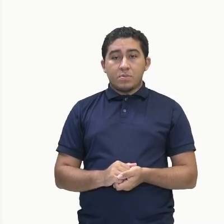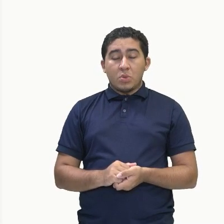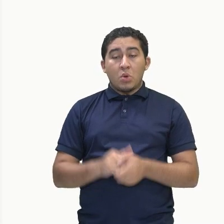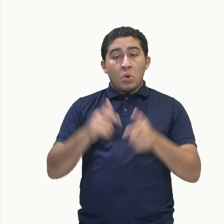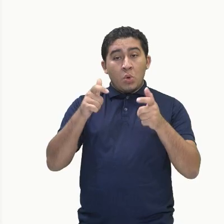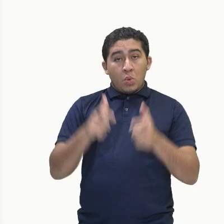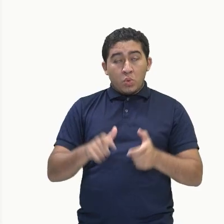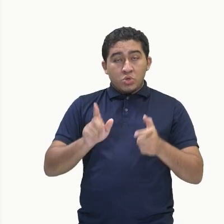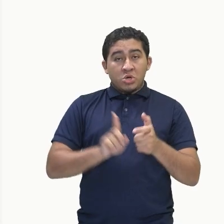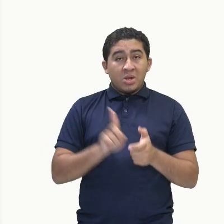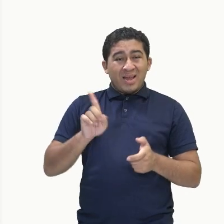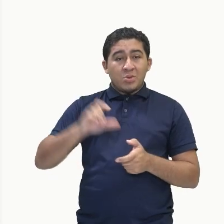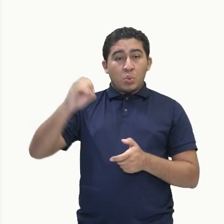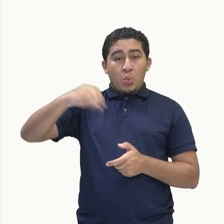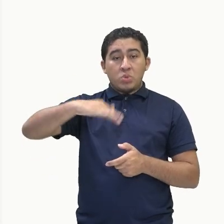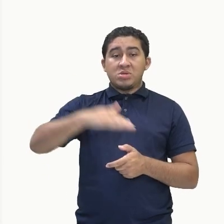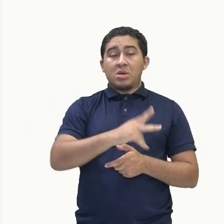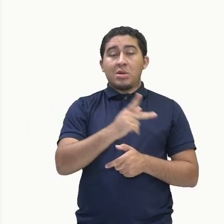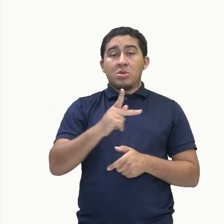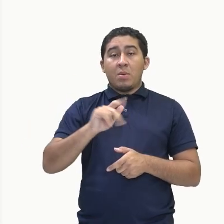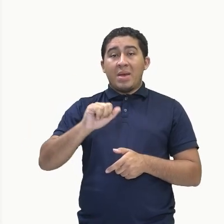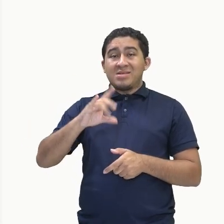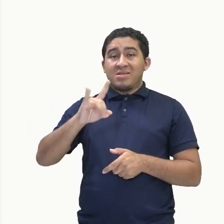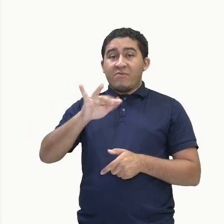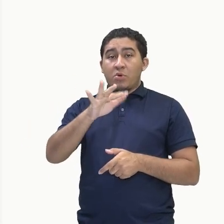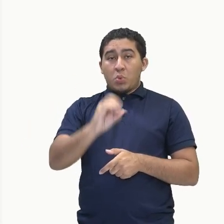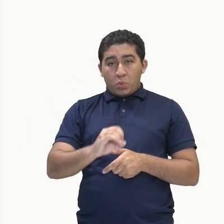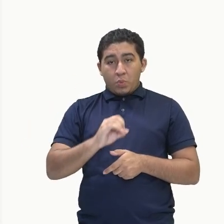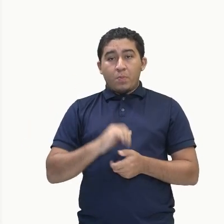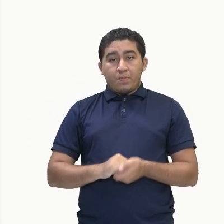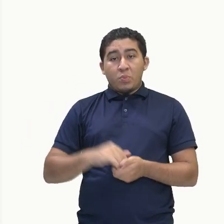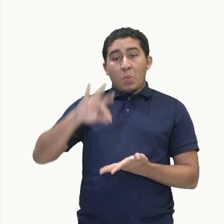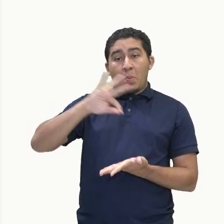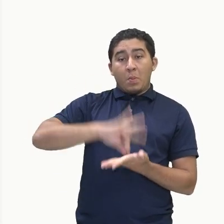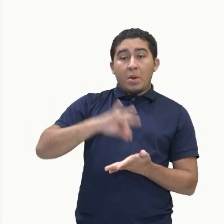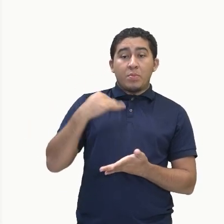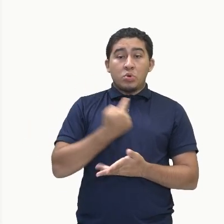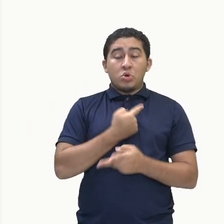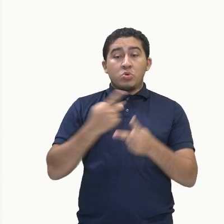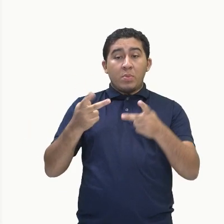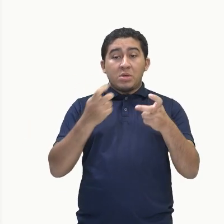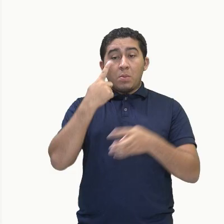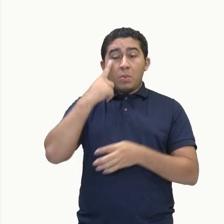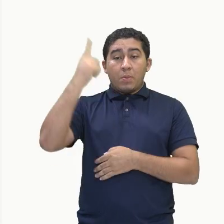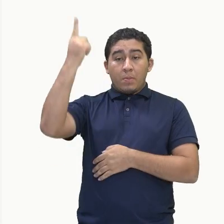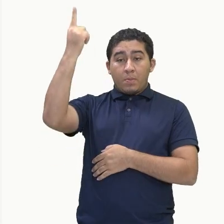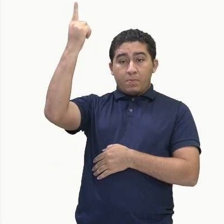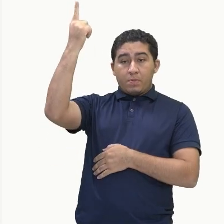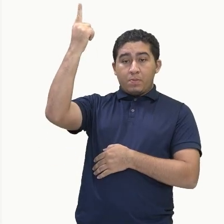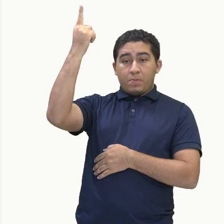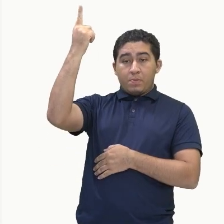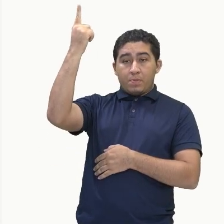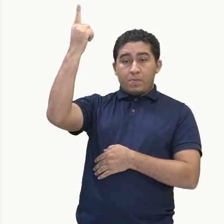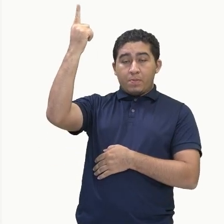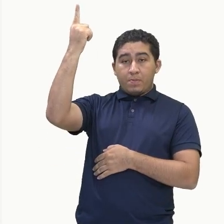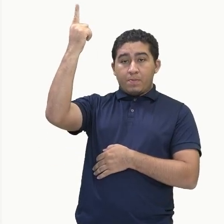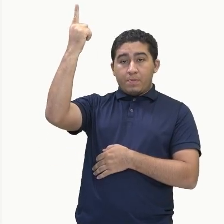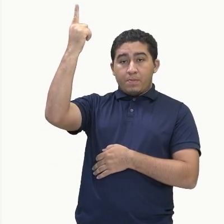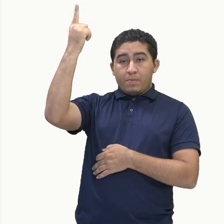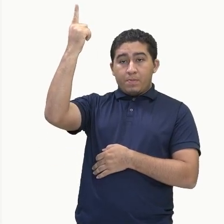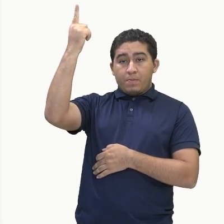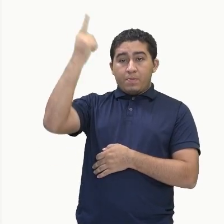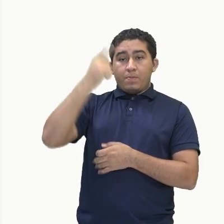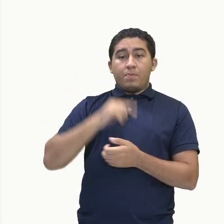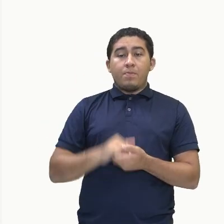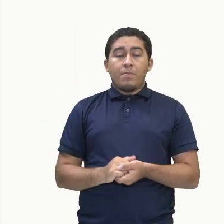Oceano Pacífico. Inclusive, esse mapa, quando a gente observa, né, para falar aqui da linha internacional da mudança de